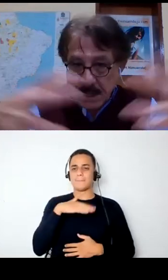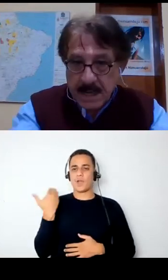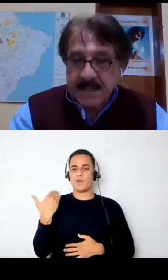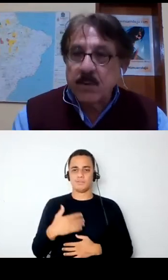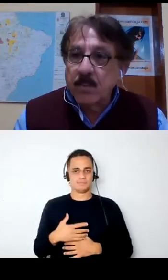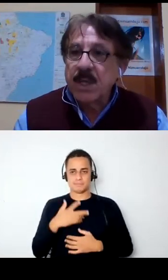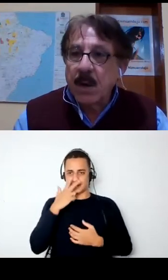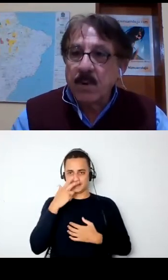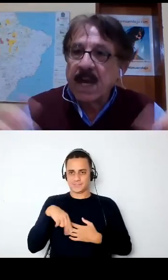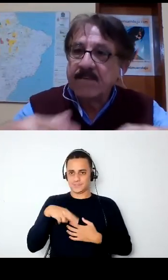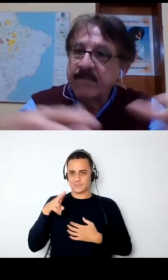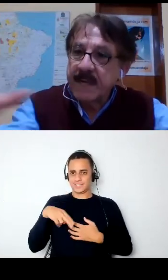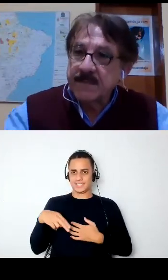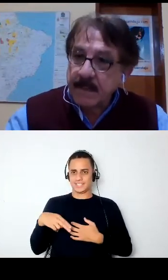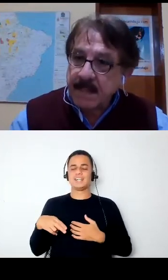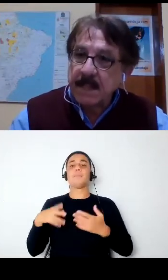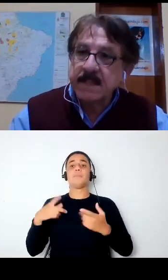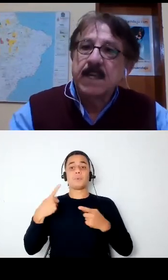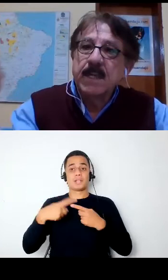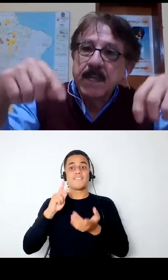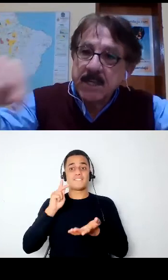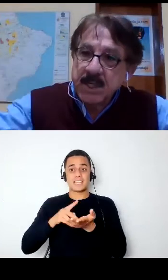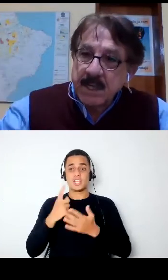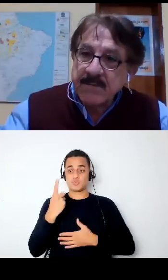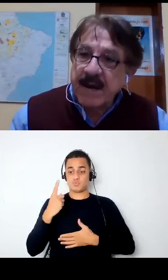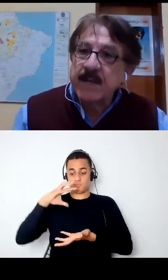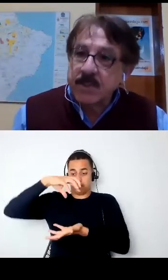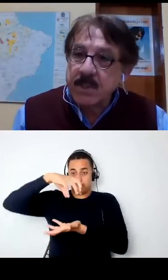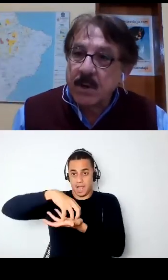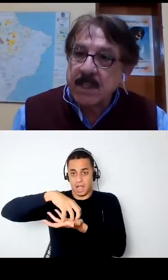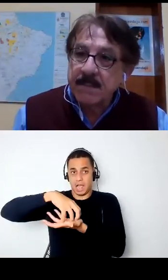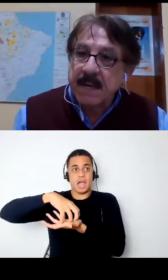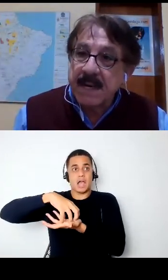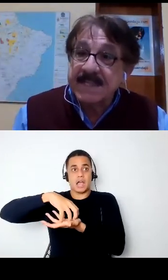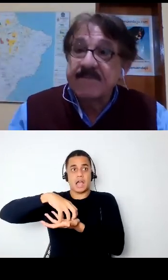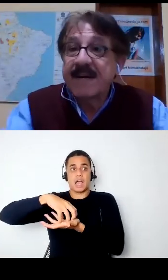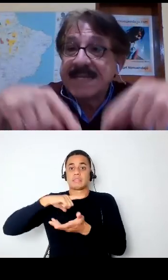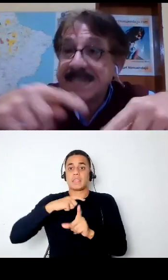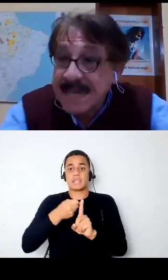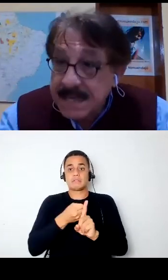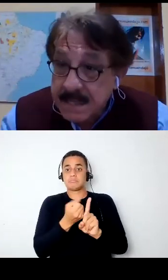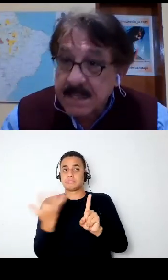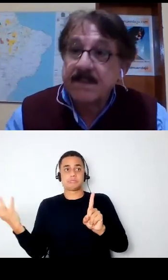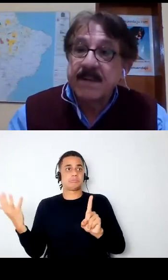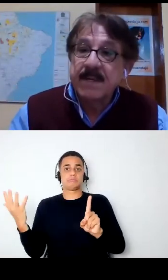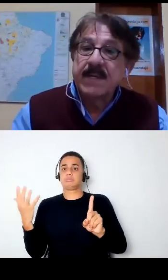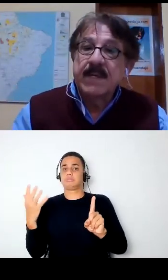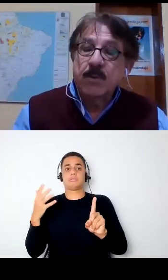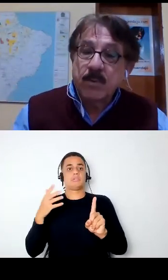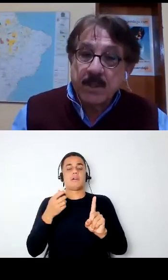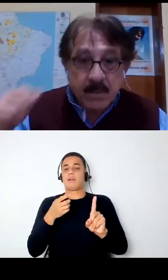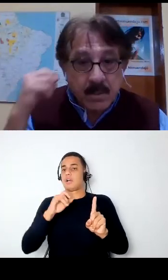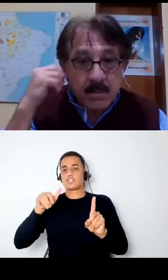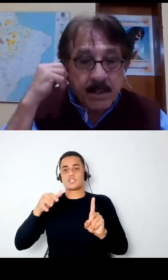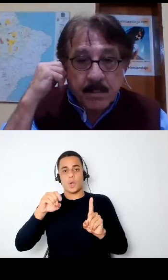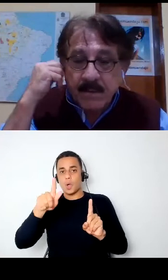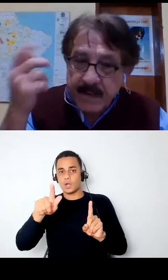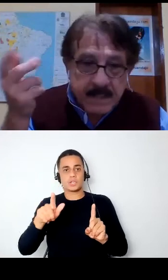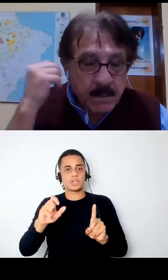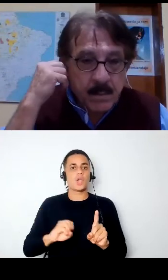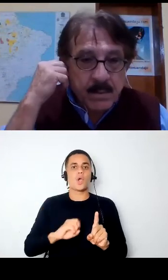que seriam tios, não sei o quê, são irmãos também do meu pai, esse pai biológico. Então, yoga é